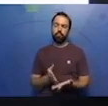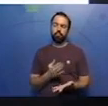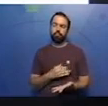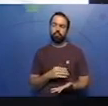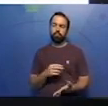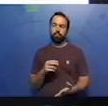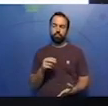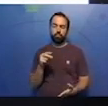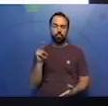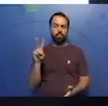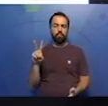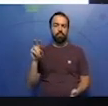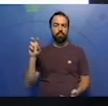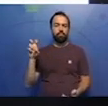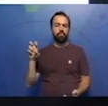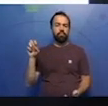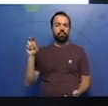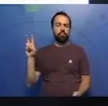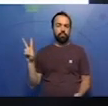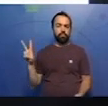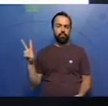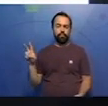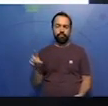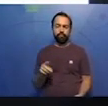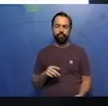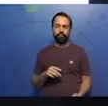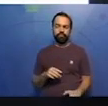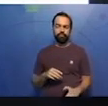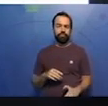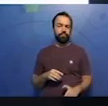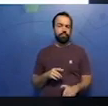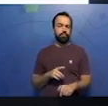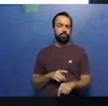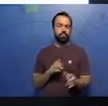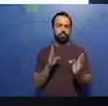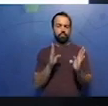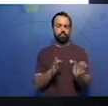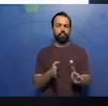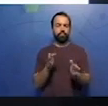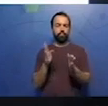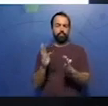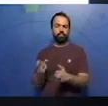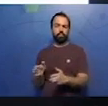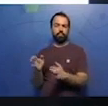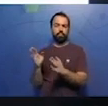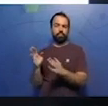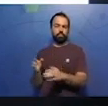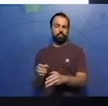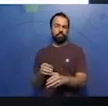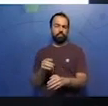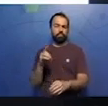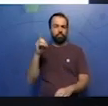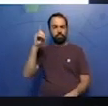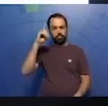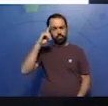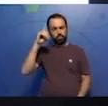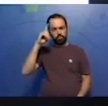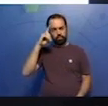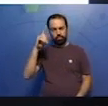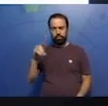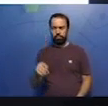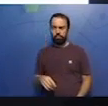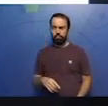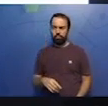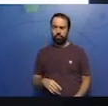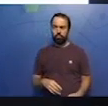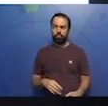252, continuando. Os períodos do dia. O dia tem 24 horas e pode ser